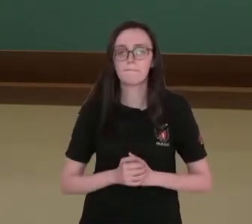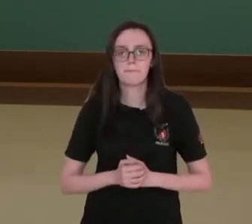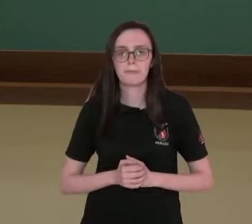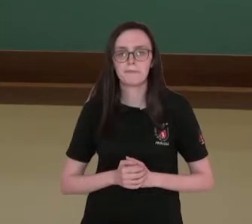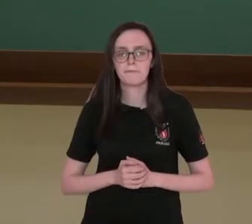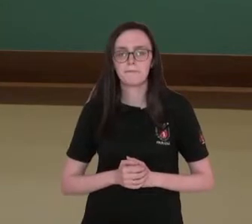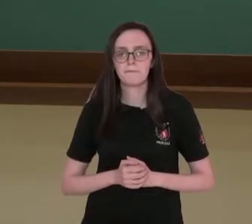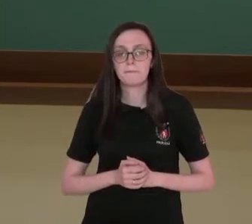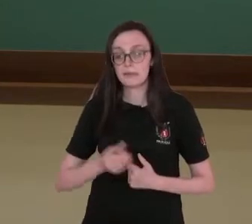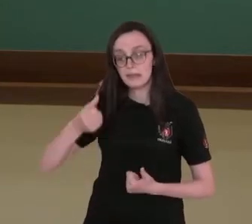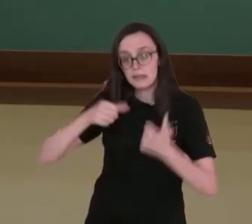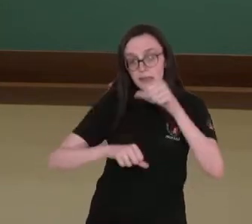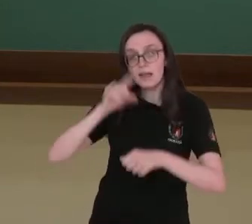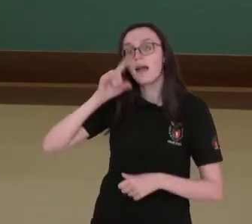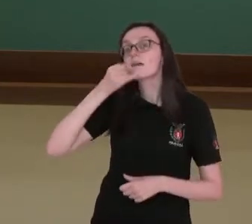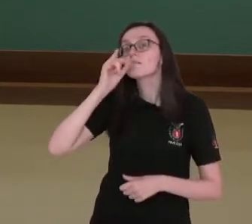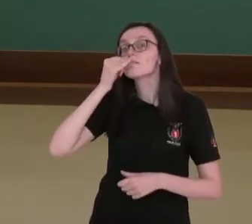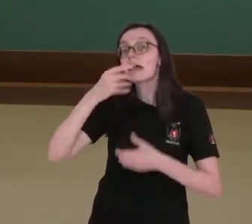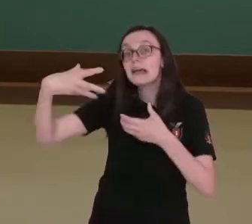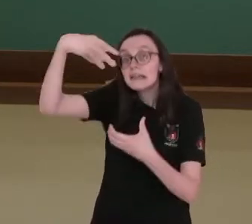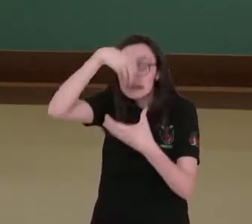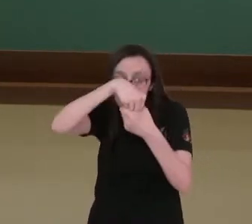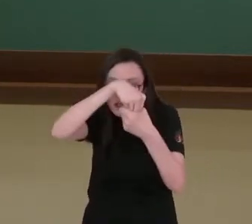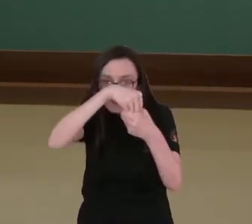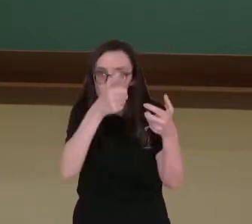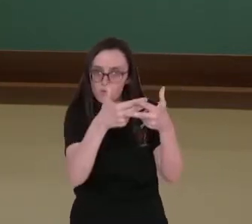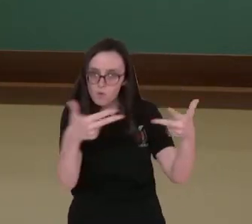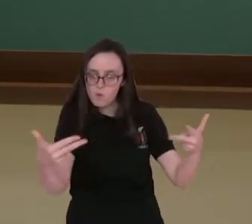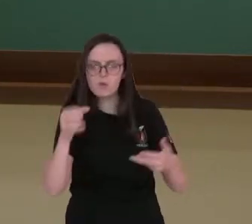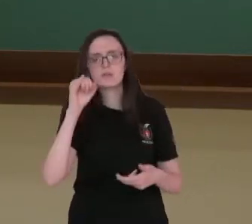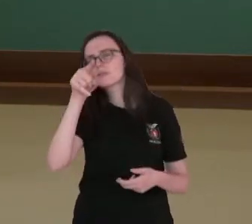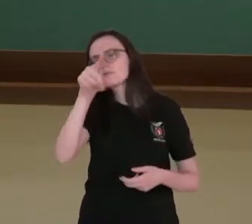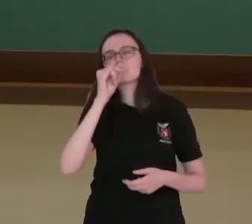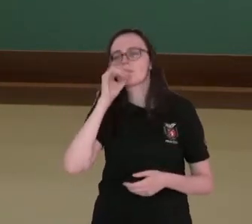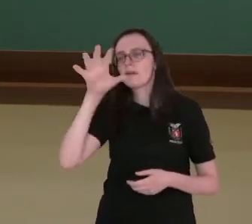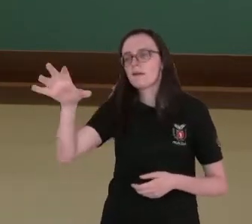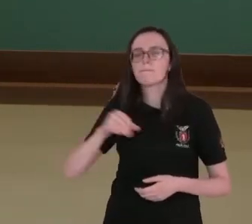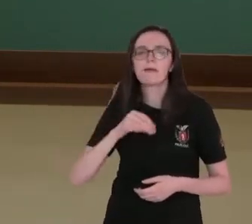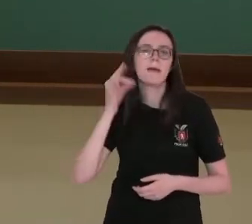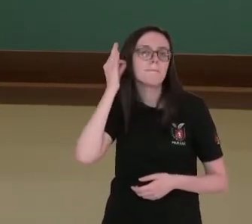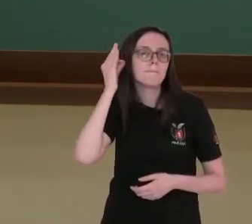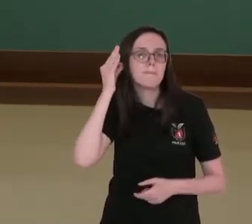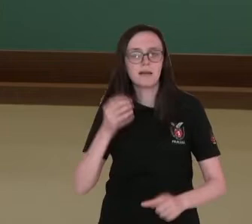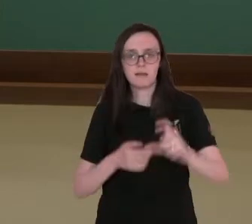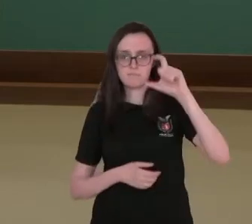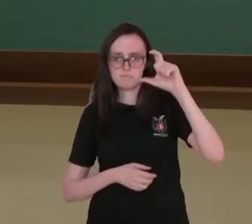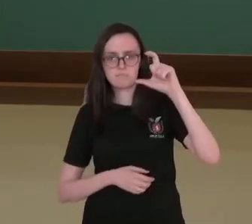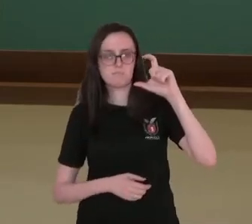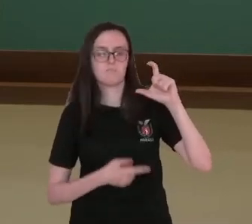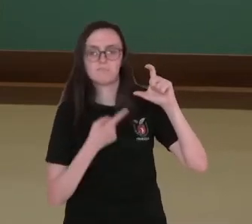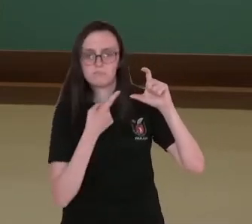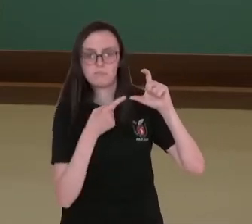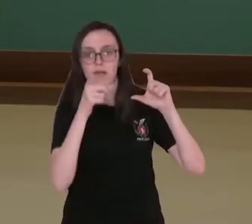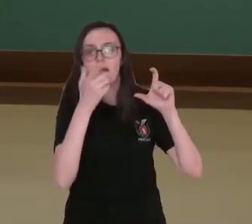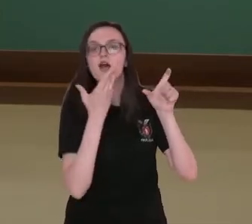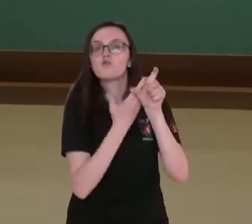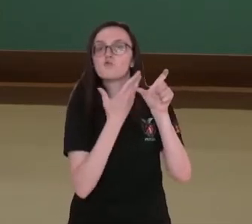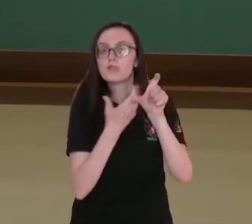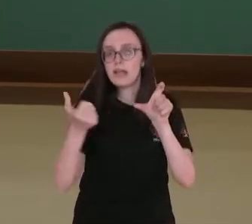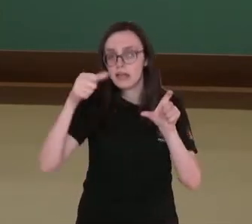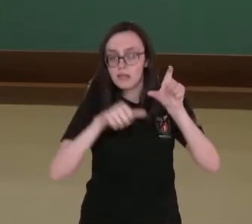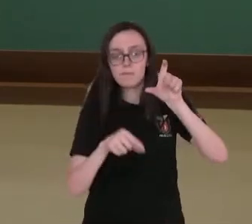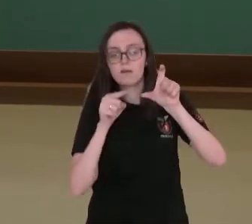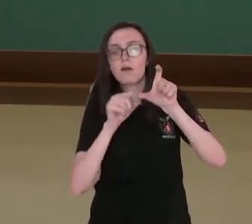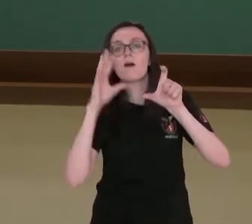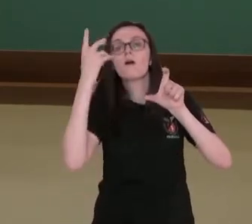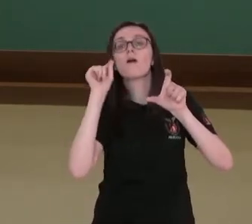uma energia dentro da matéria. Quando você pega lá uma pilha, por exemplo, a pilha, você estuda na química que ela sofre uma